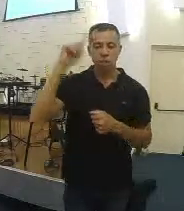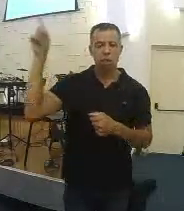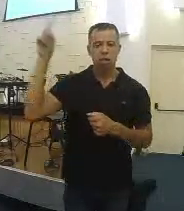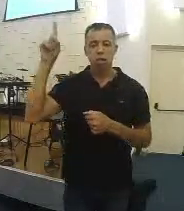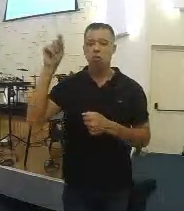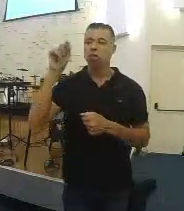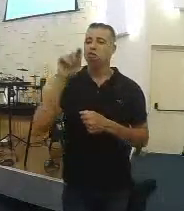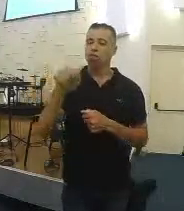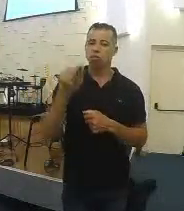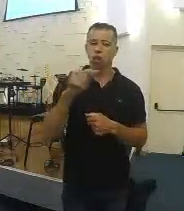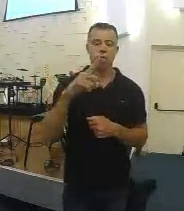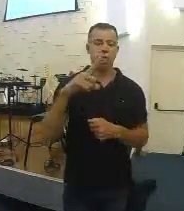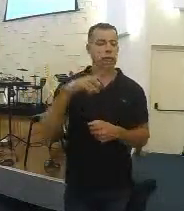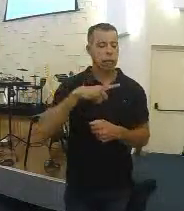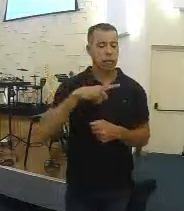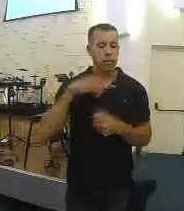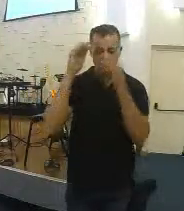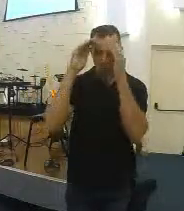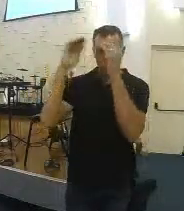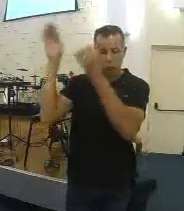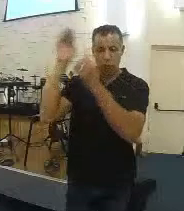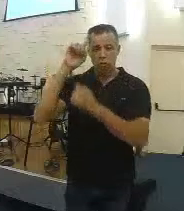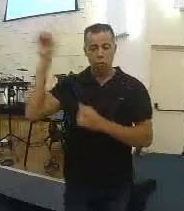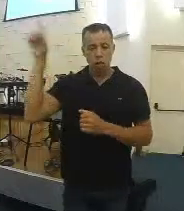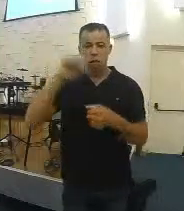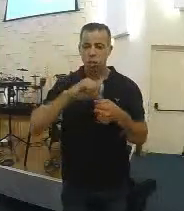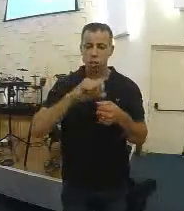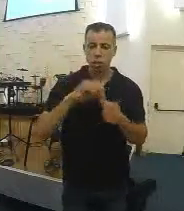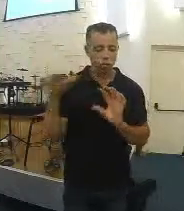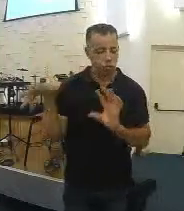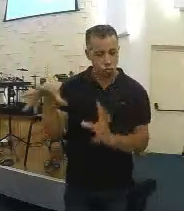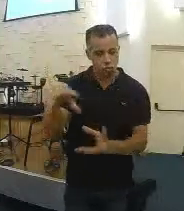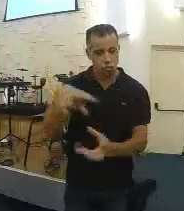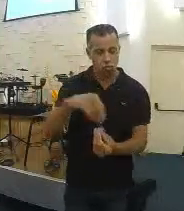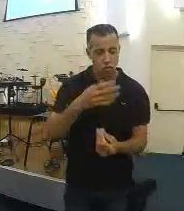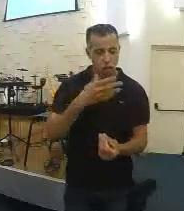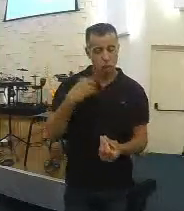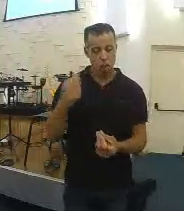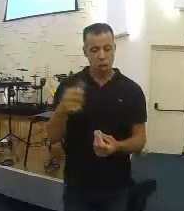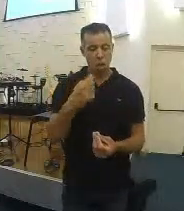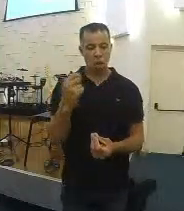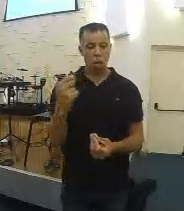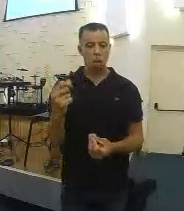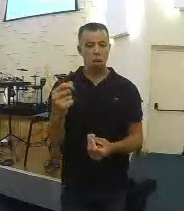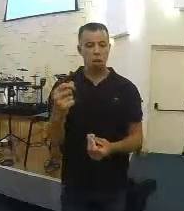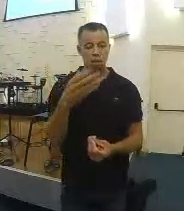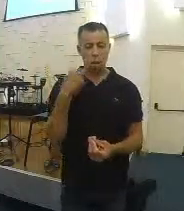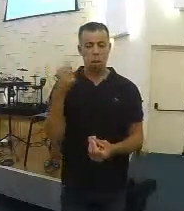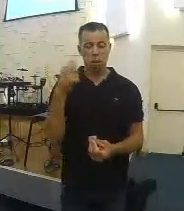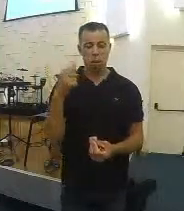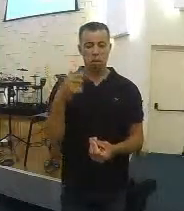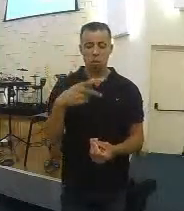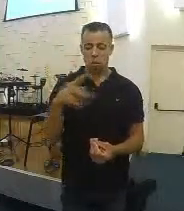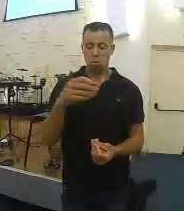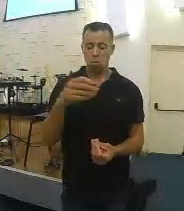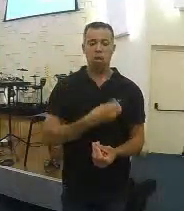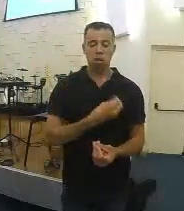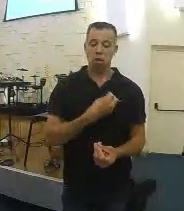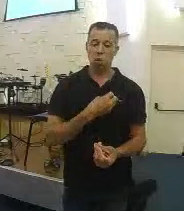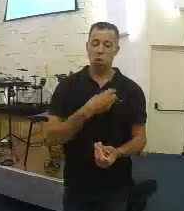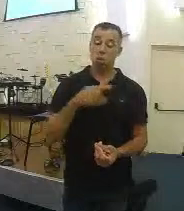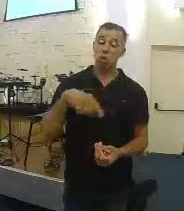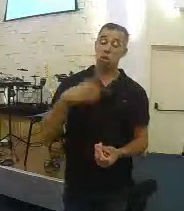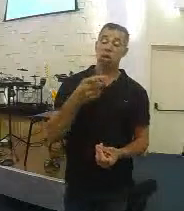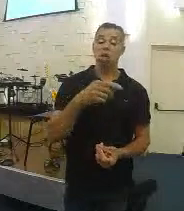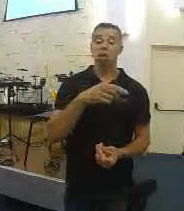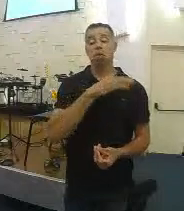ao Senhor com aquilo que você tem feito? O mundo tem sido melhor com a sua vida e o seu trabalho? Ou quando você morrer, vão dizer de